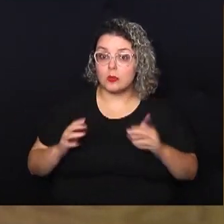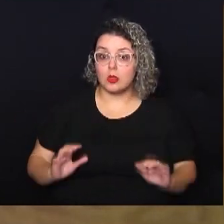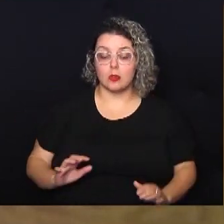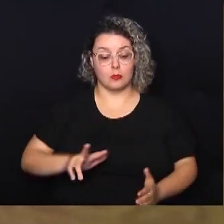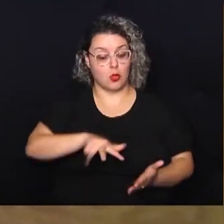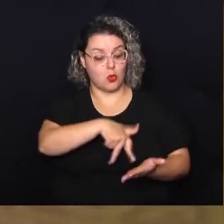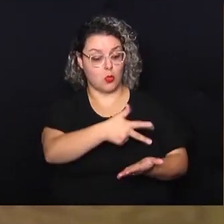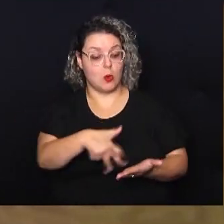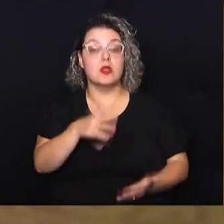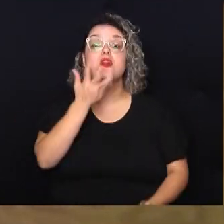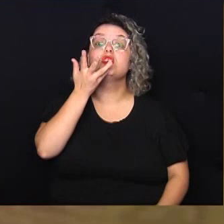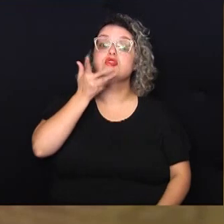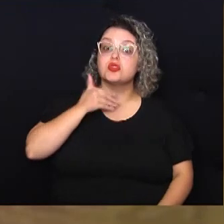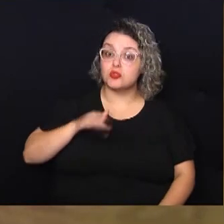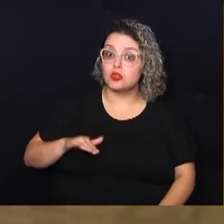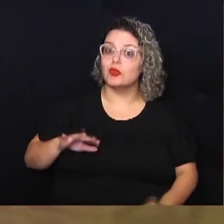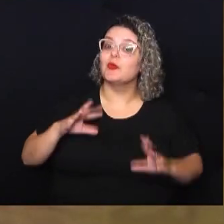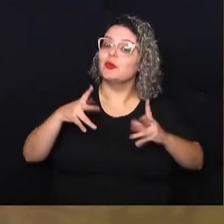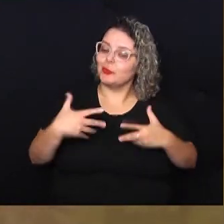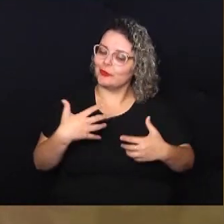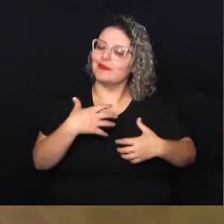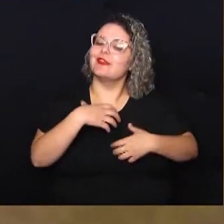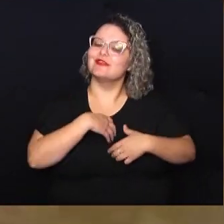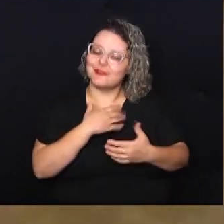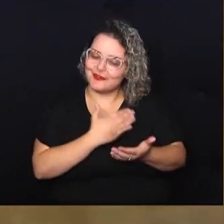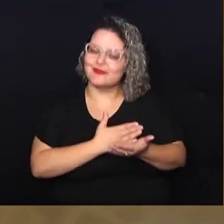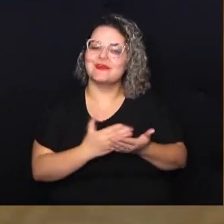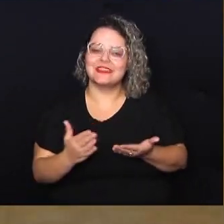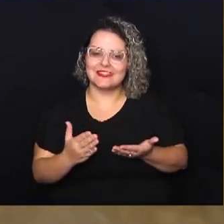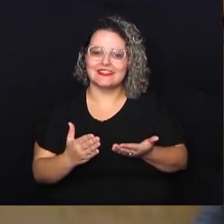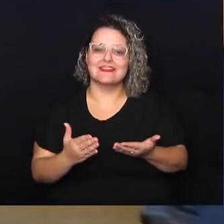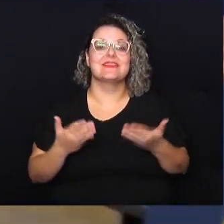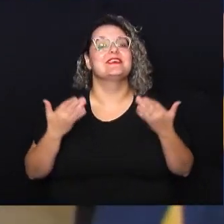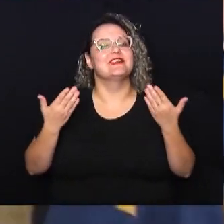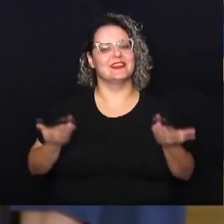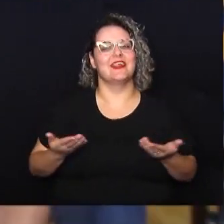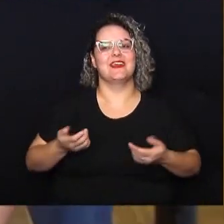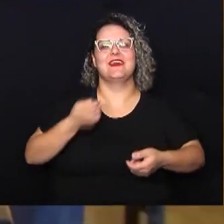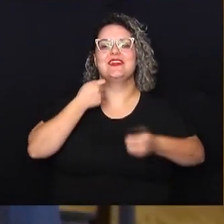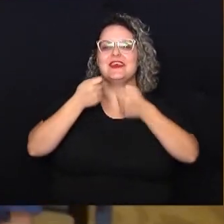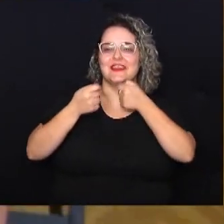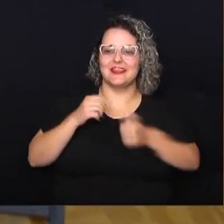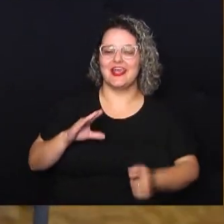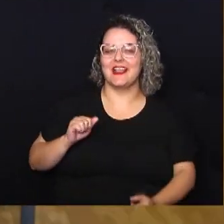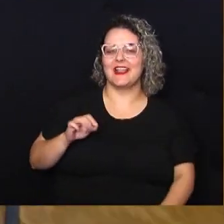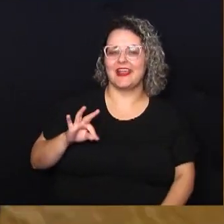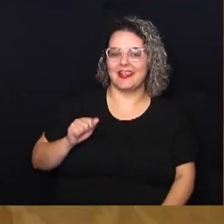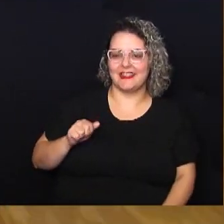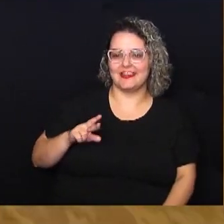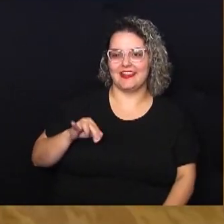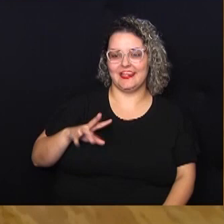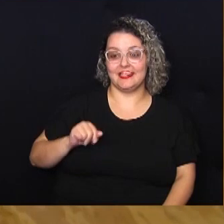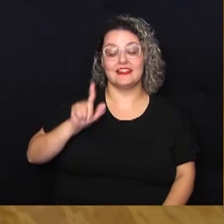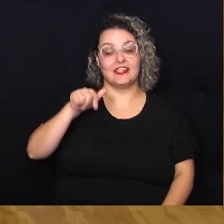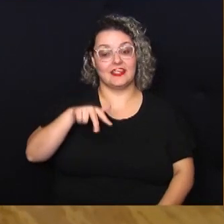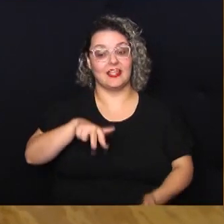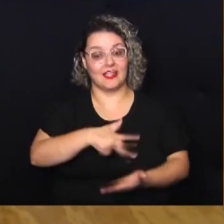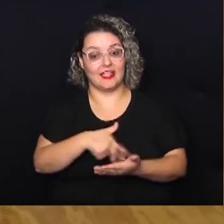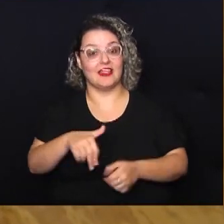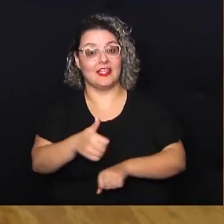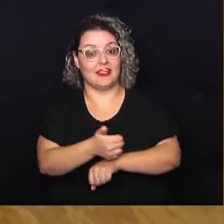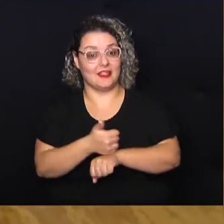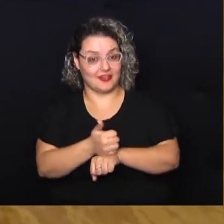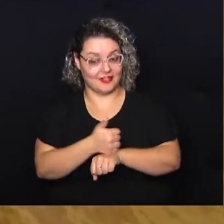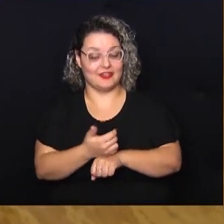dança infantil, Tudo Tem um Jeito de Começar. E para isso eu vou entrevistar a Catarina, que é dançarina e